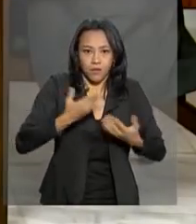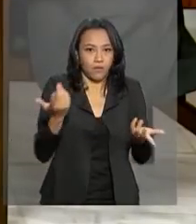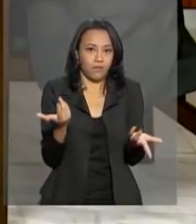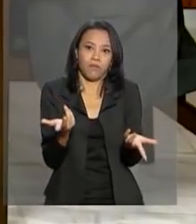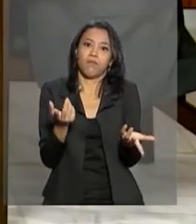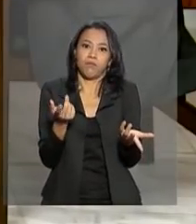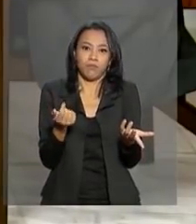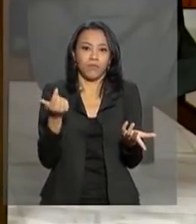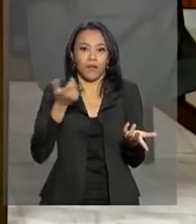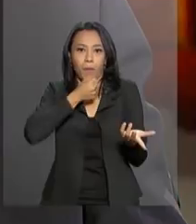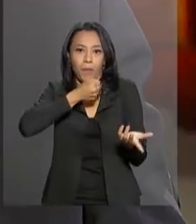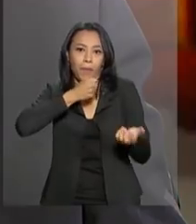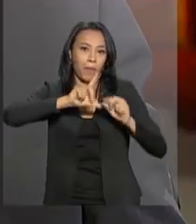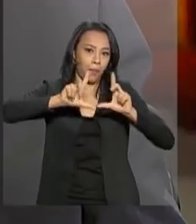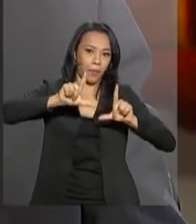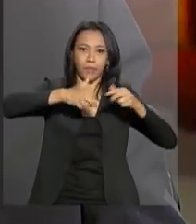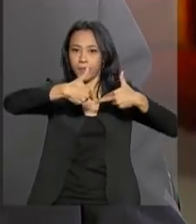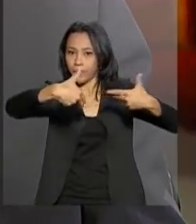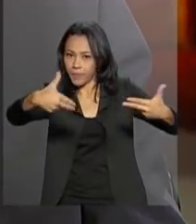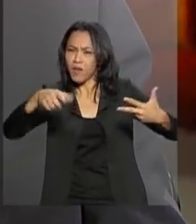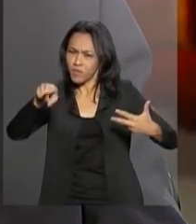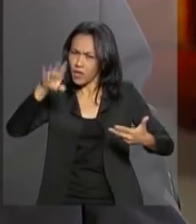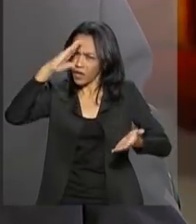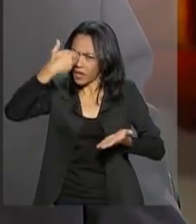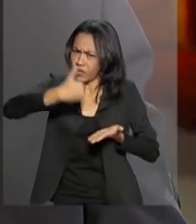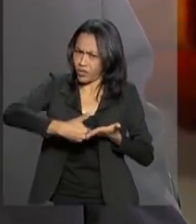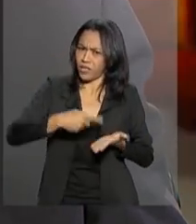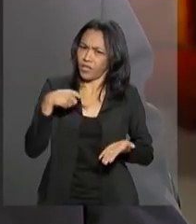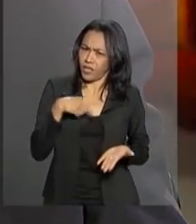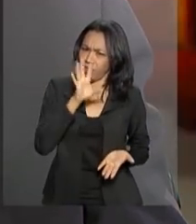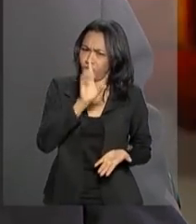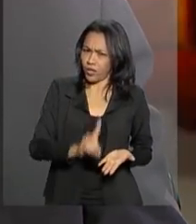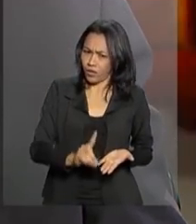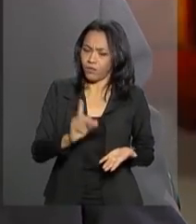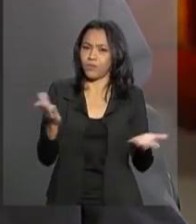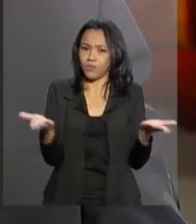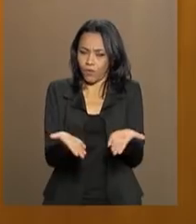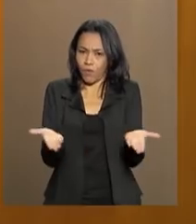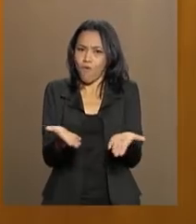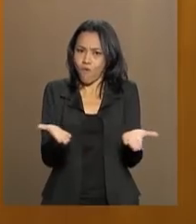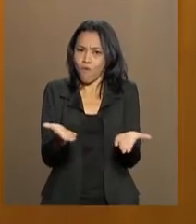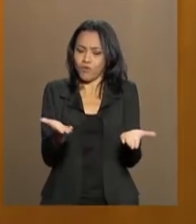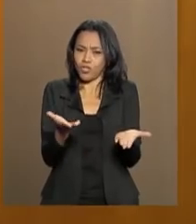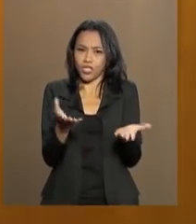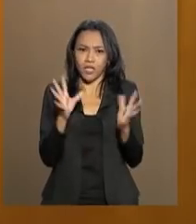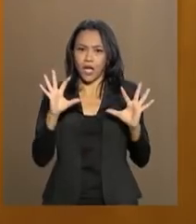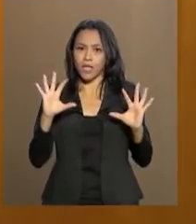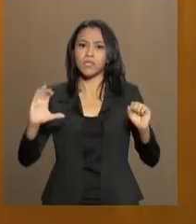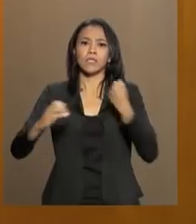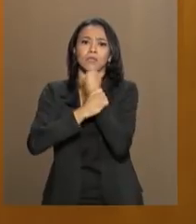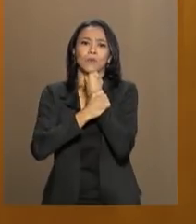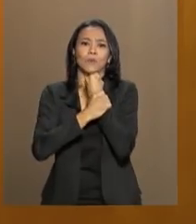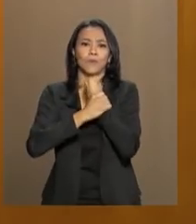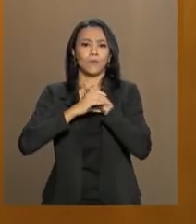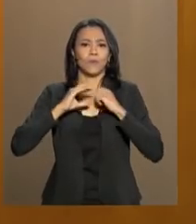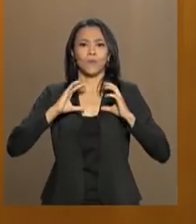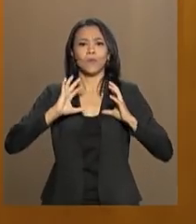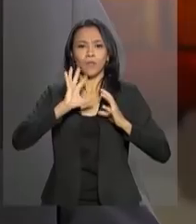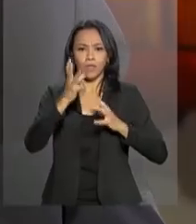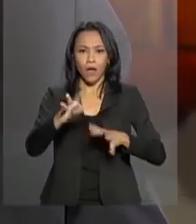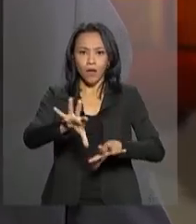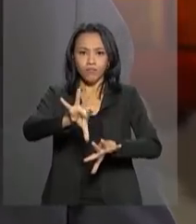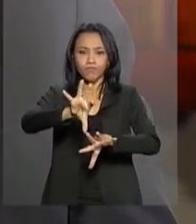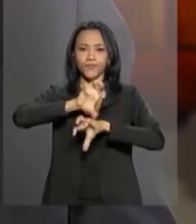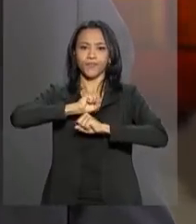de expressão, enfim. O senhor acredita que esses direitos hoje já estão totalmente consolidados na cultura